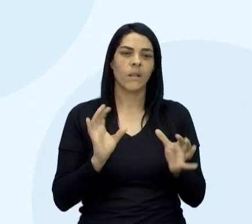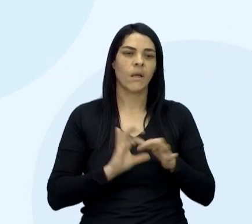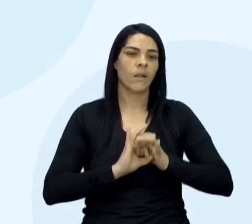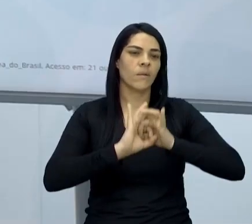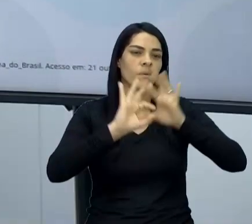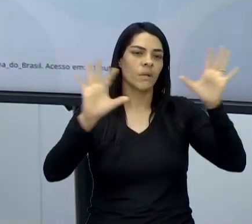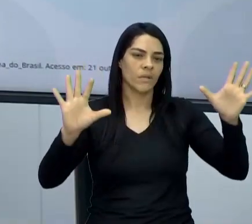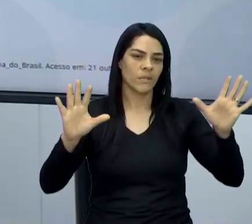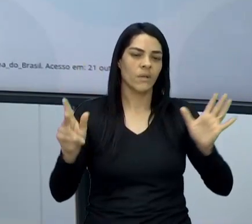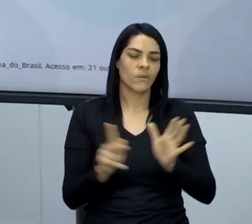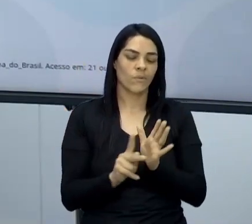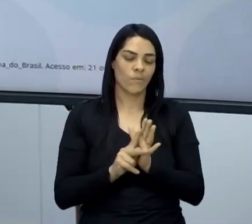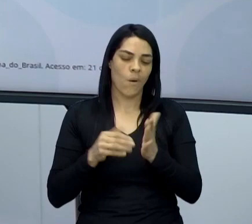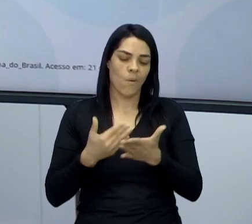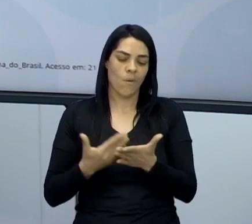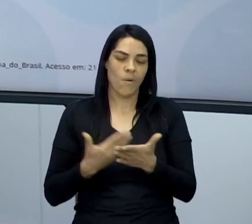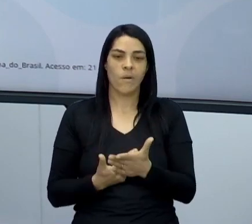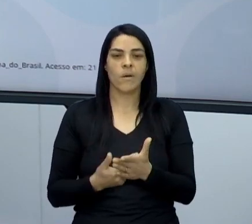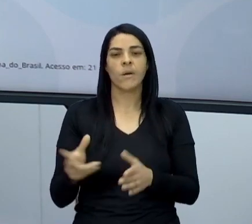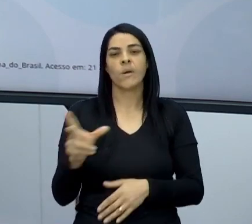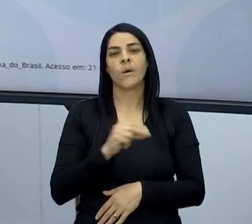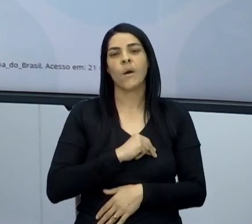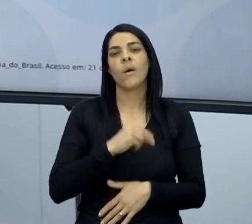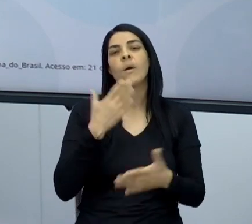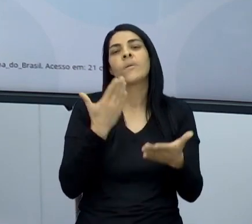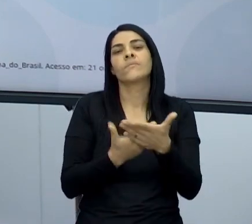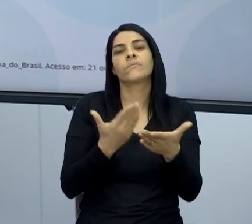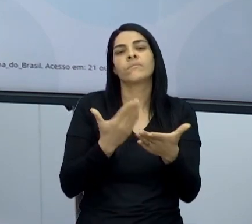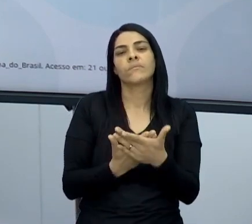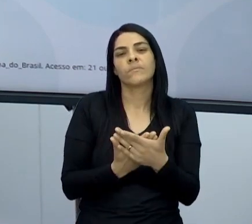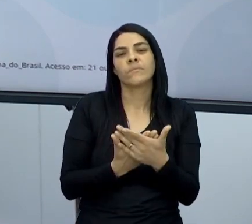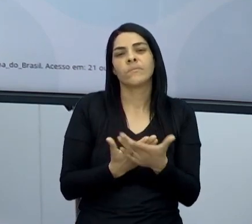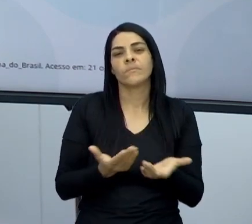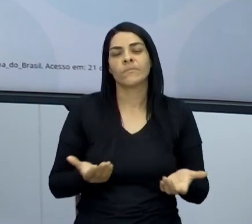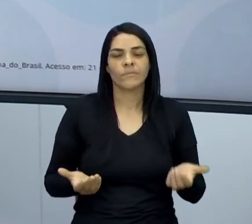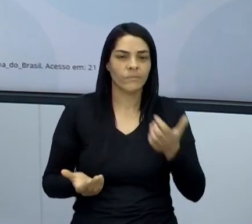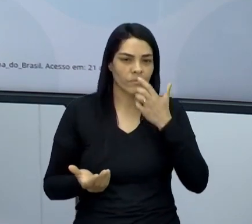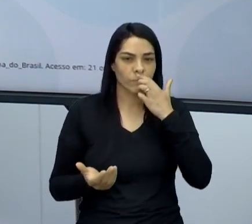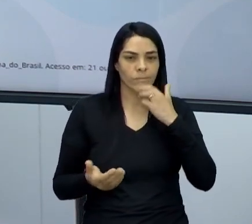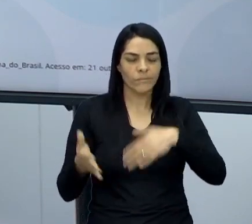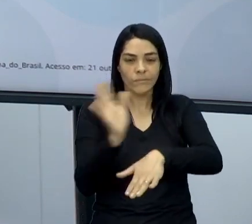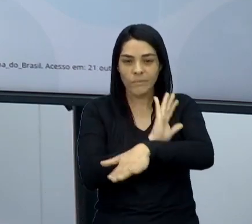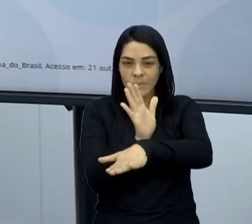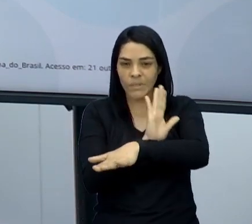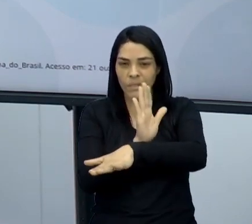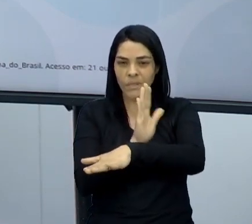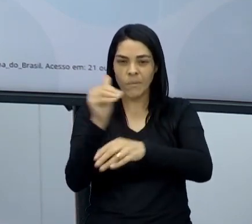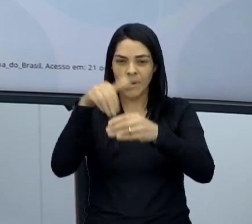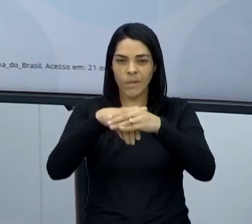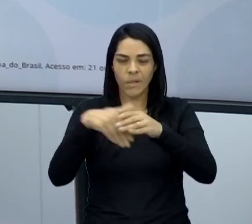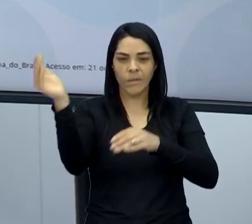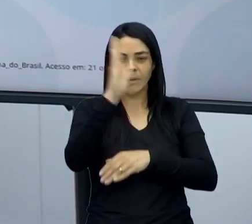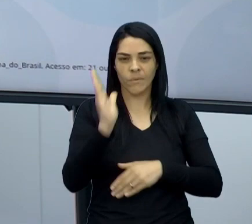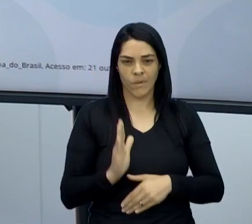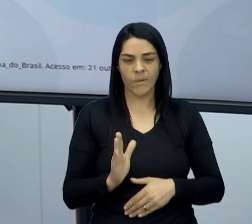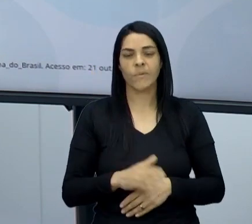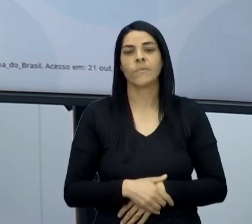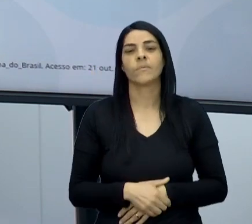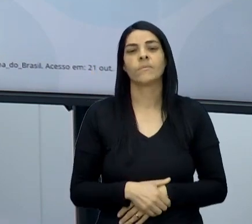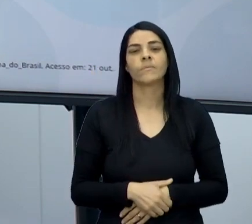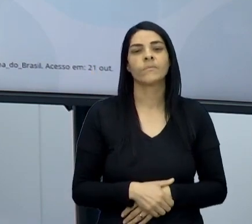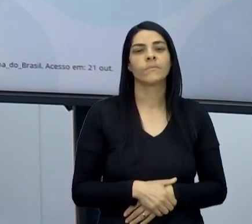né? Puxa vida, cinema hollywoodiano feito no Brasil, qual é a nossa linguagem cinematográfica? E a influência é do neorrealismo